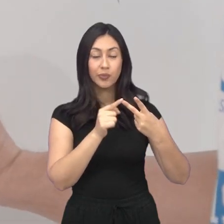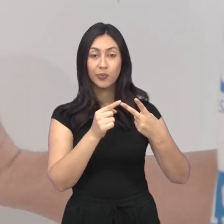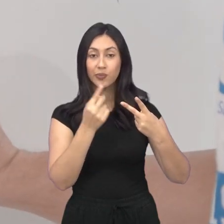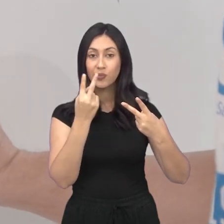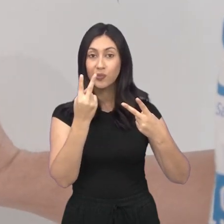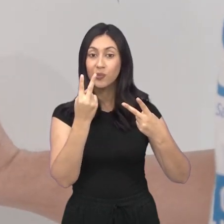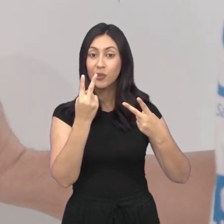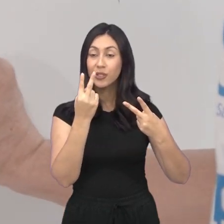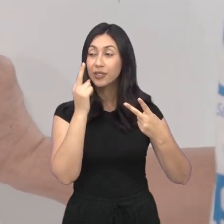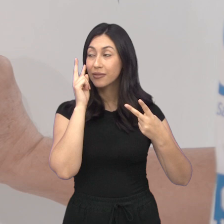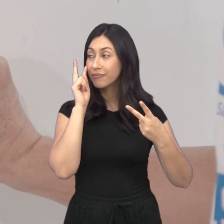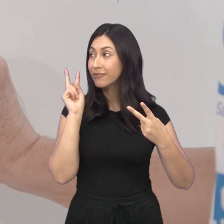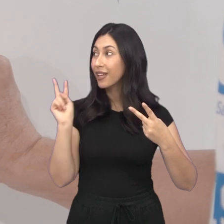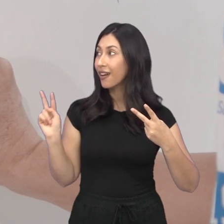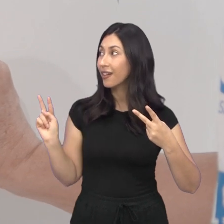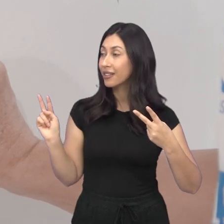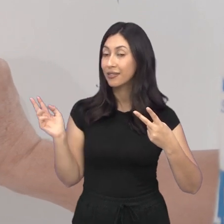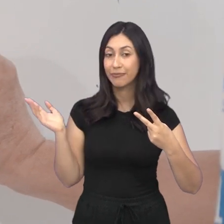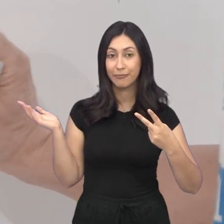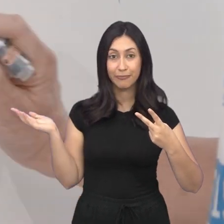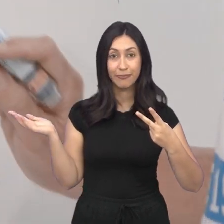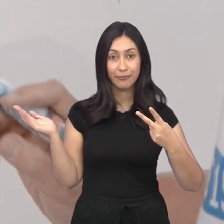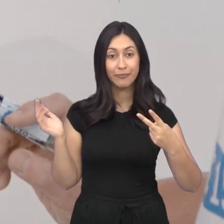e 2.